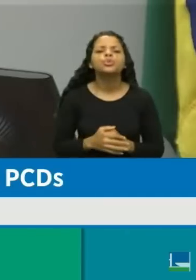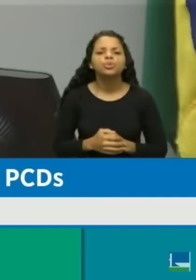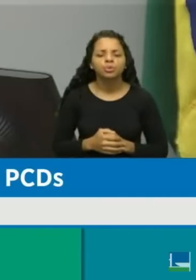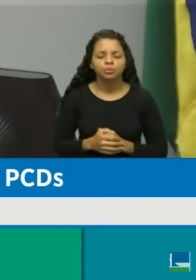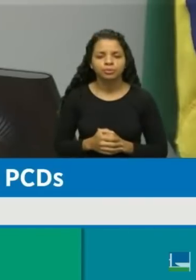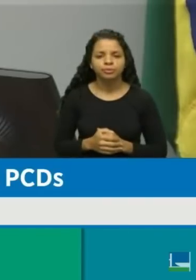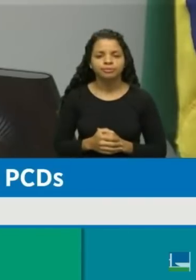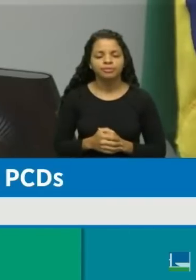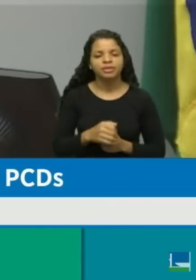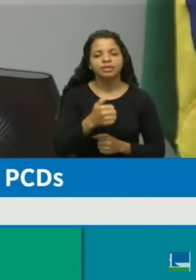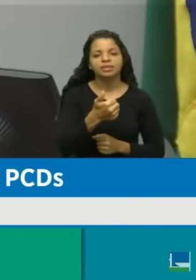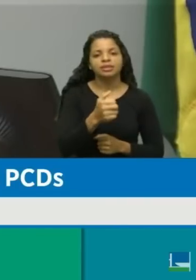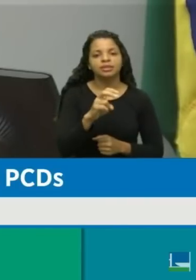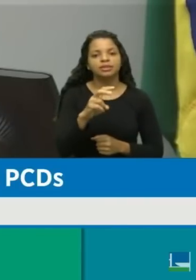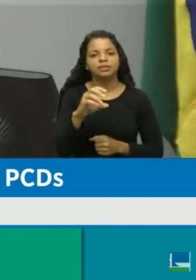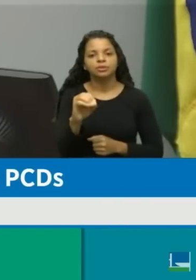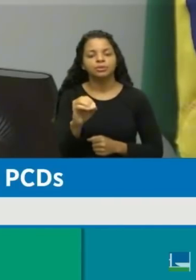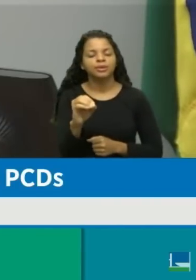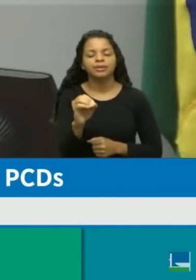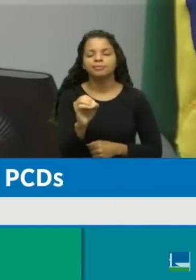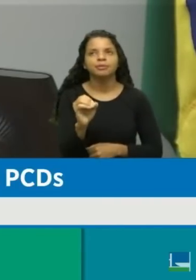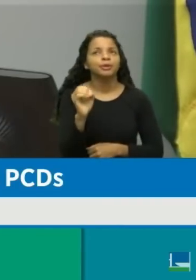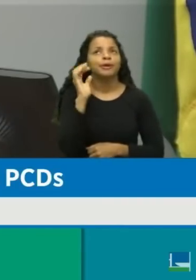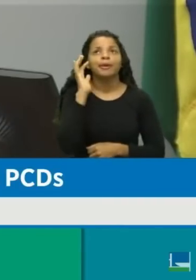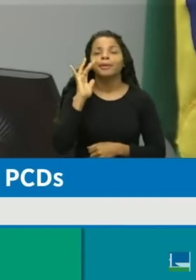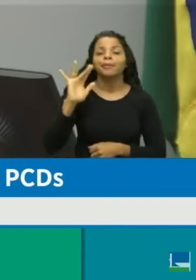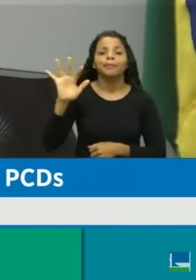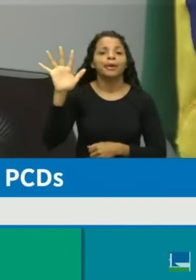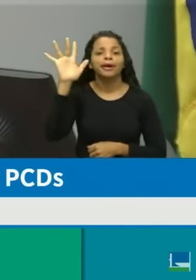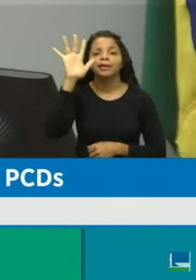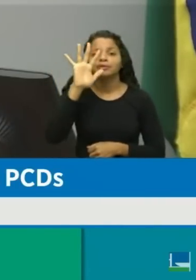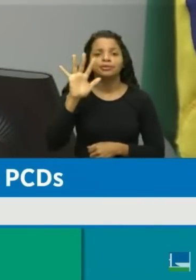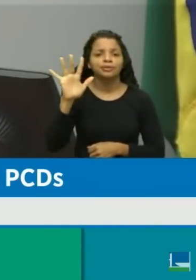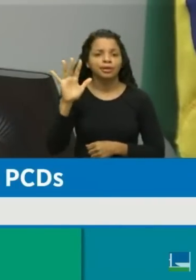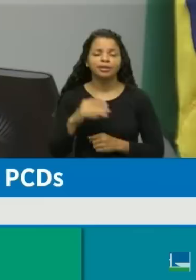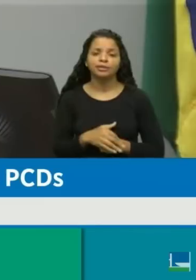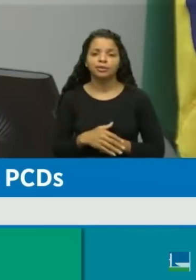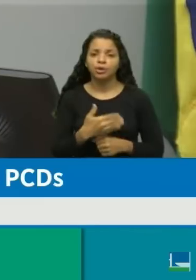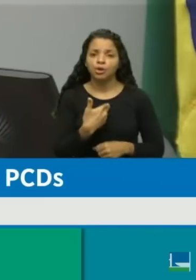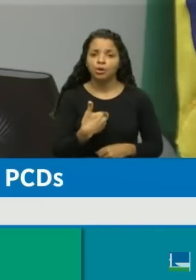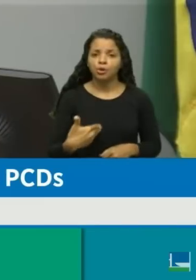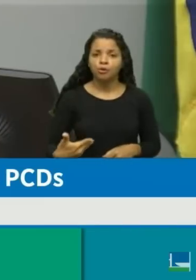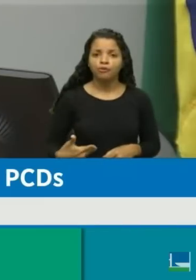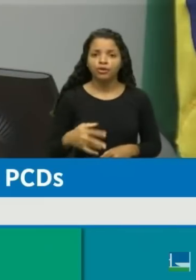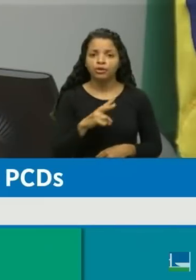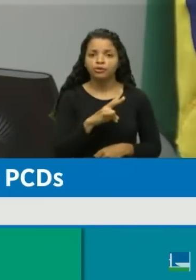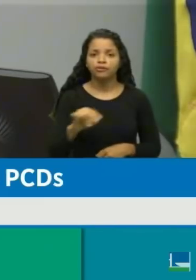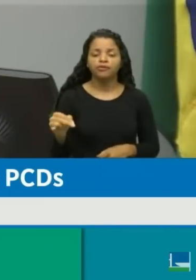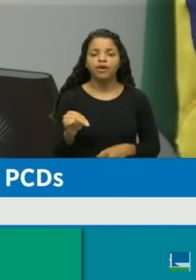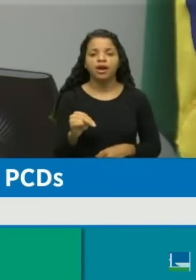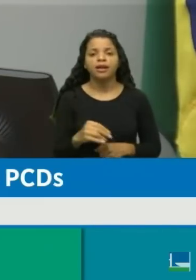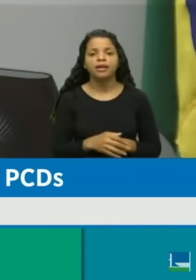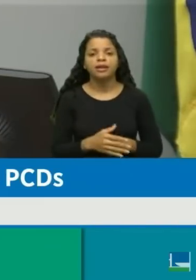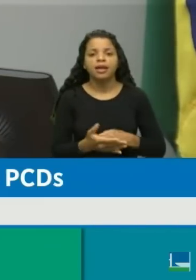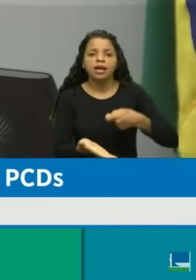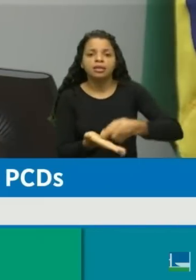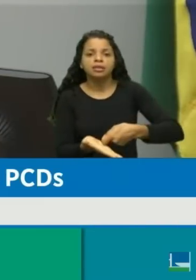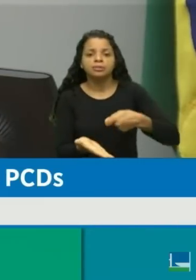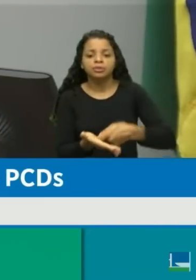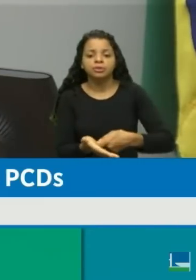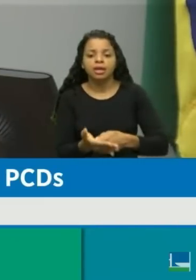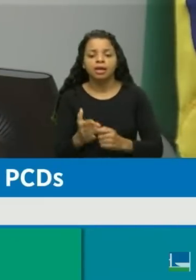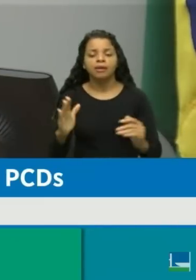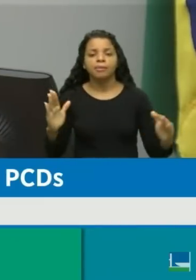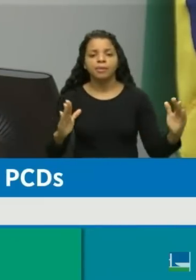Este 150 mil reais, ele é fantasioso. O governo vai tributar o carro que custar entre 70 e 150